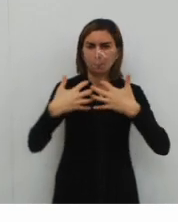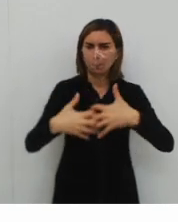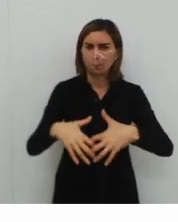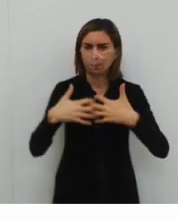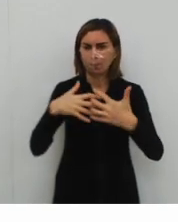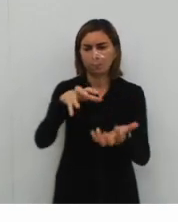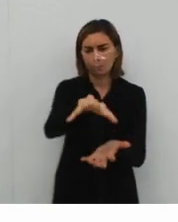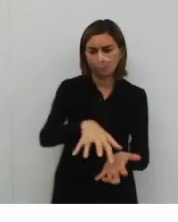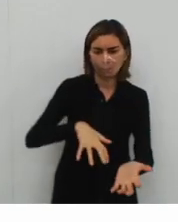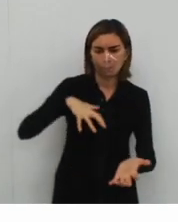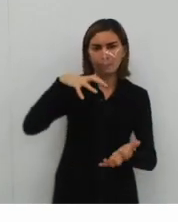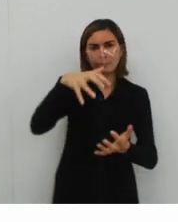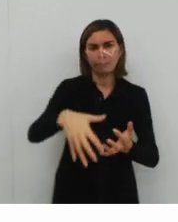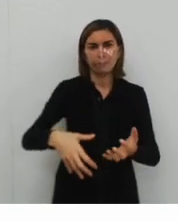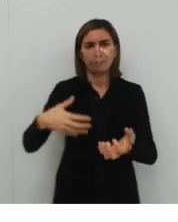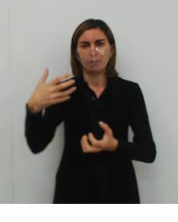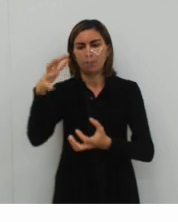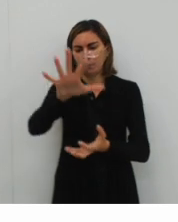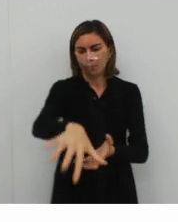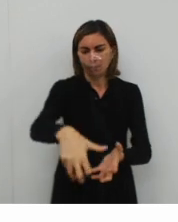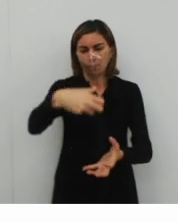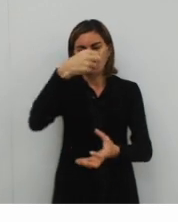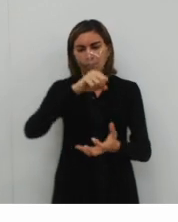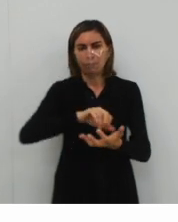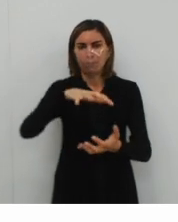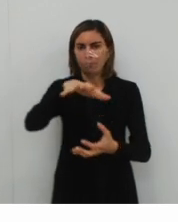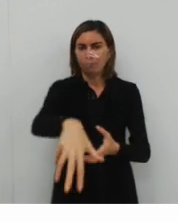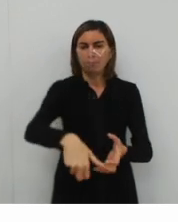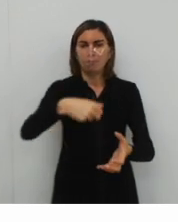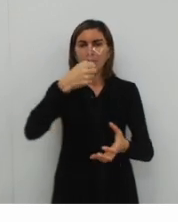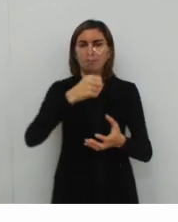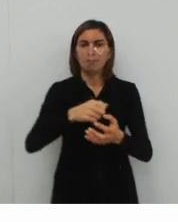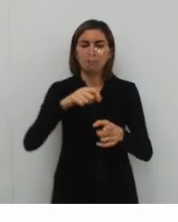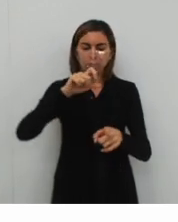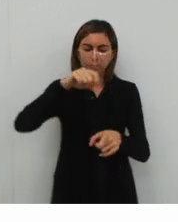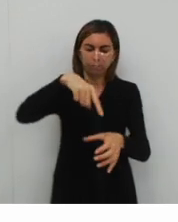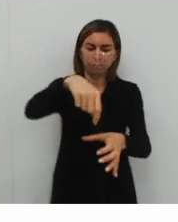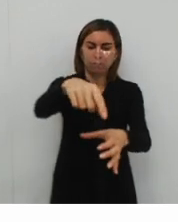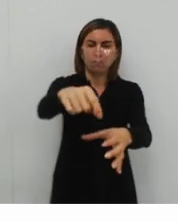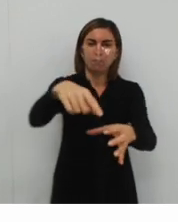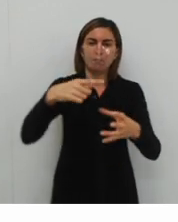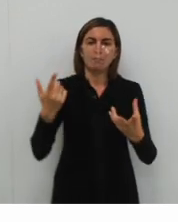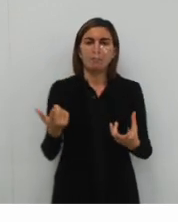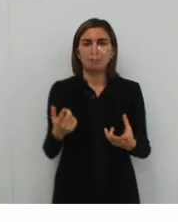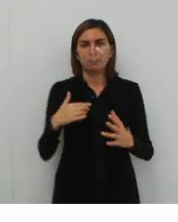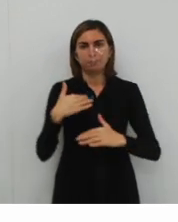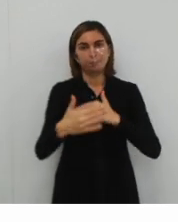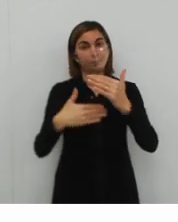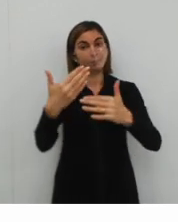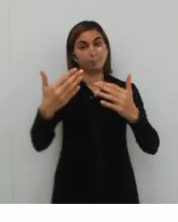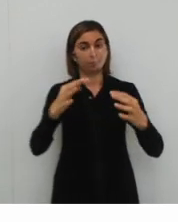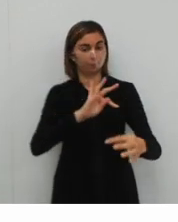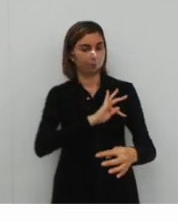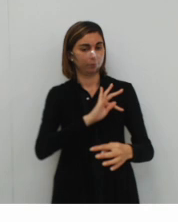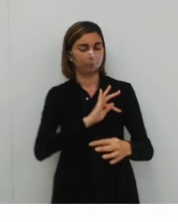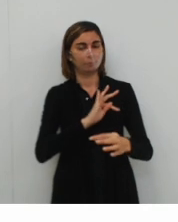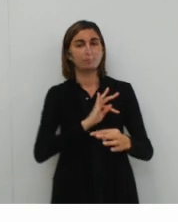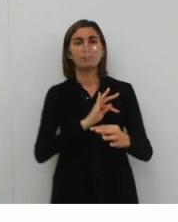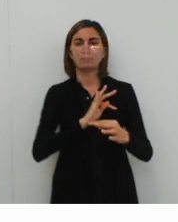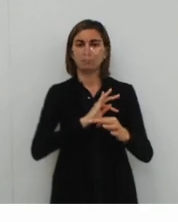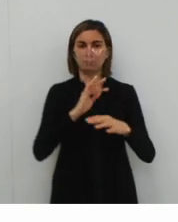campo, tratores, colheitadeiras, né, semeadeiras, desenvolvimento